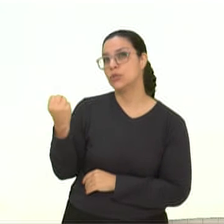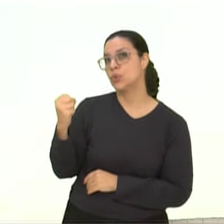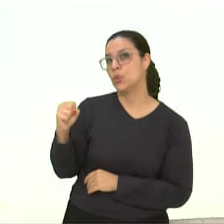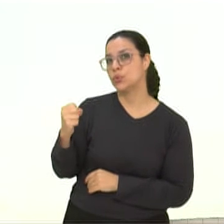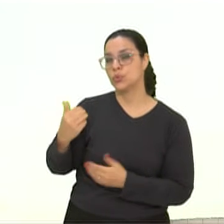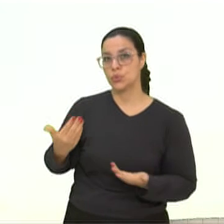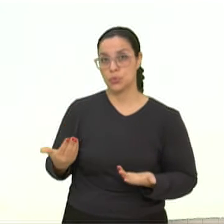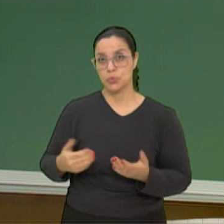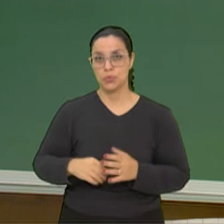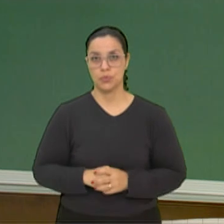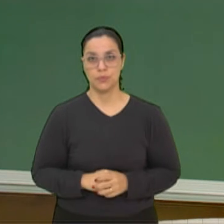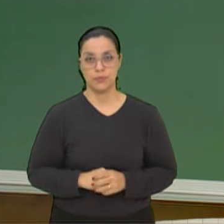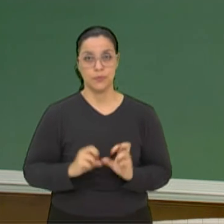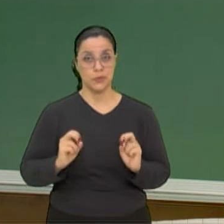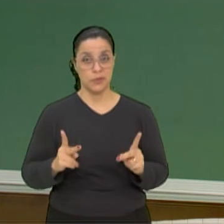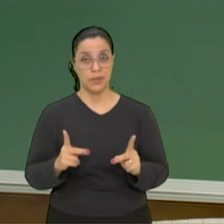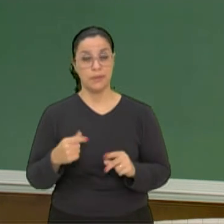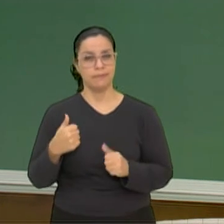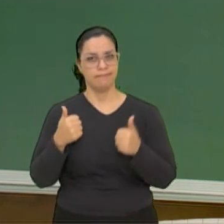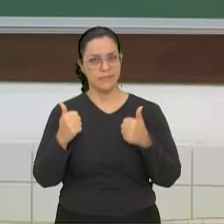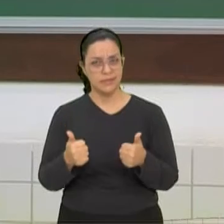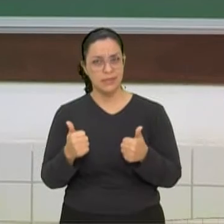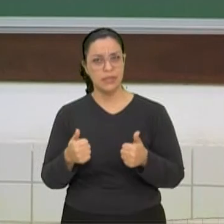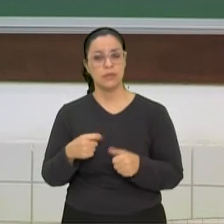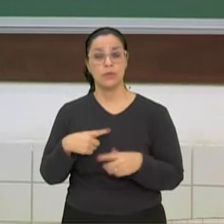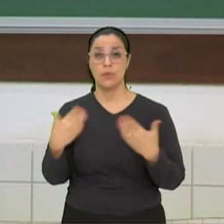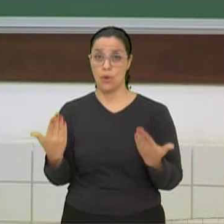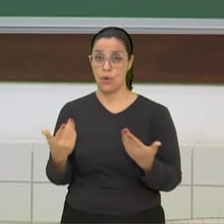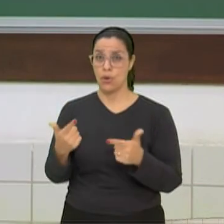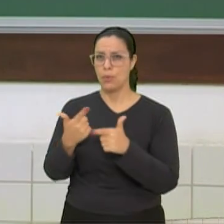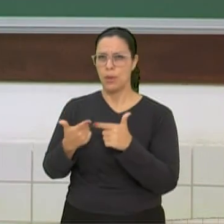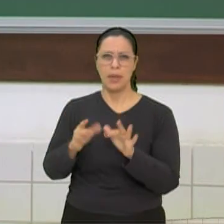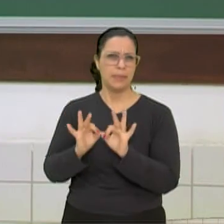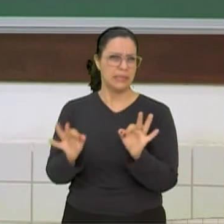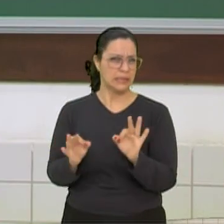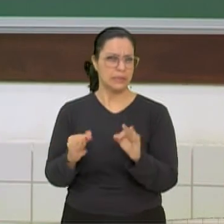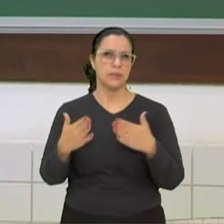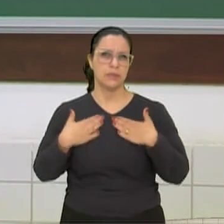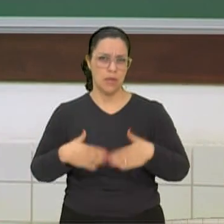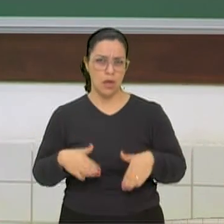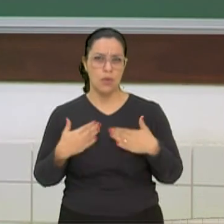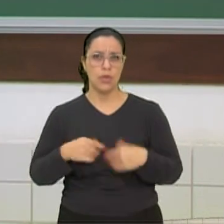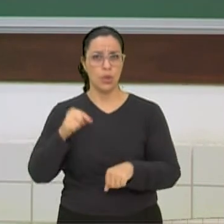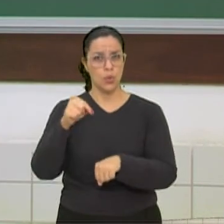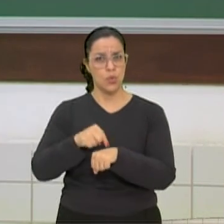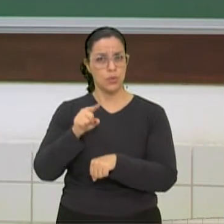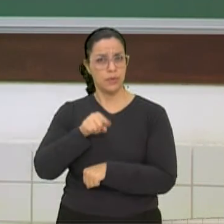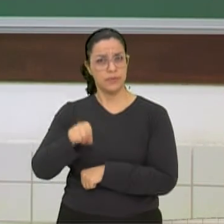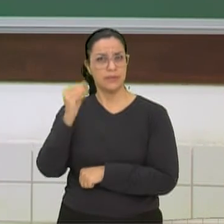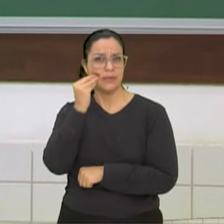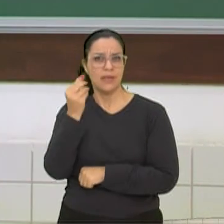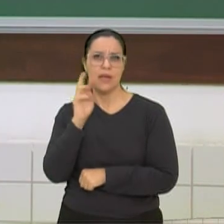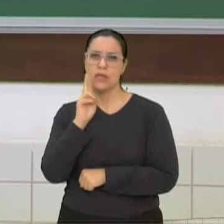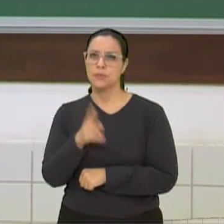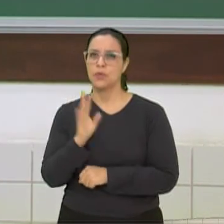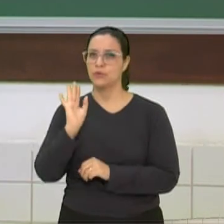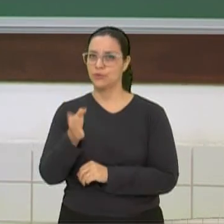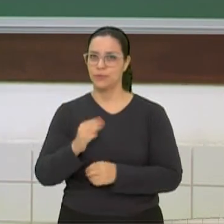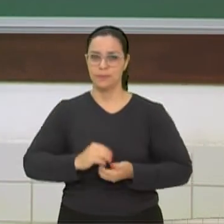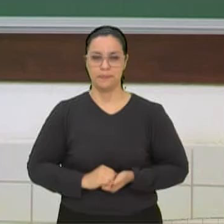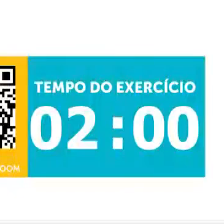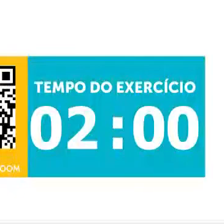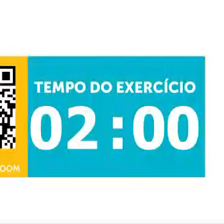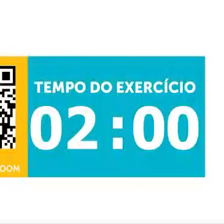8 anos? Ok? Beleza? Bom, problema também bem tranquilinho, né? Vou dar um tempinho para vocês e já volto com a